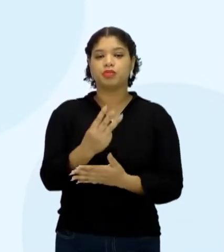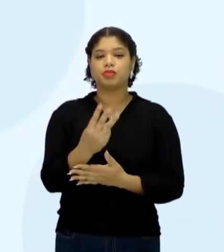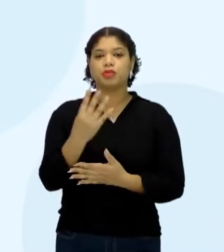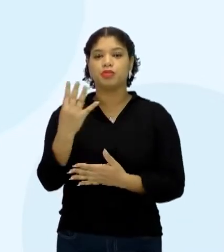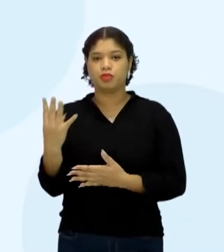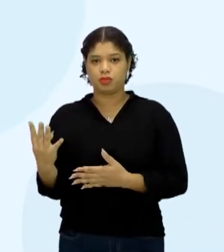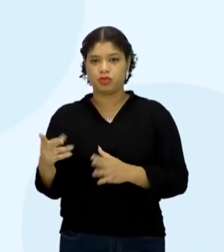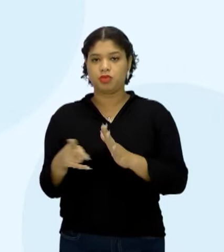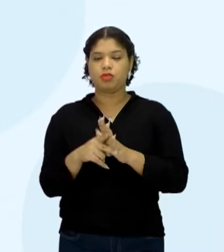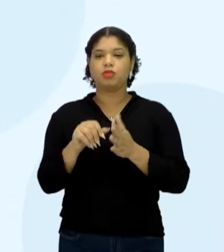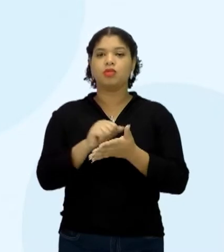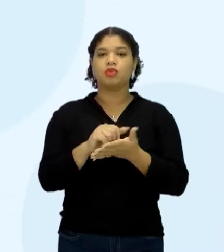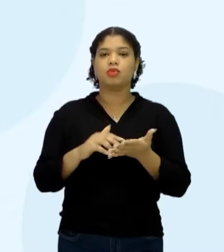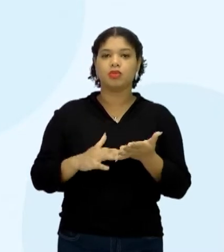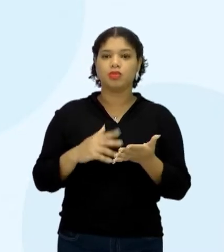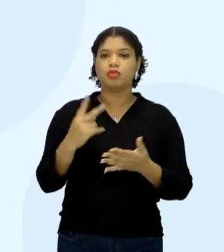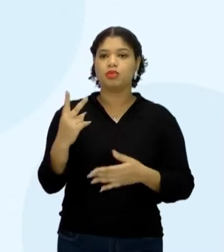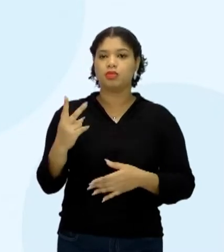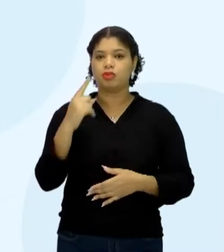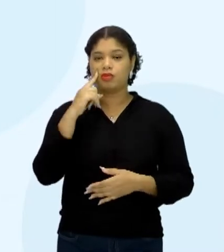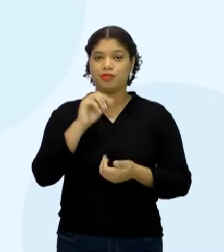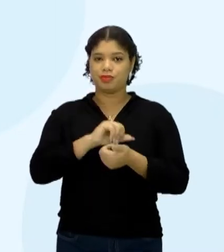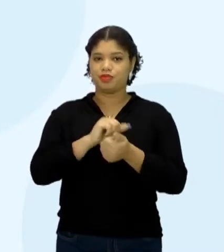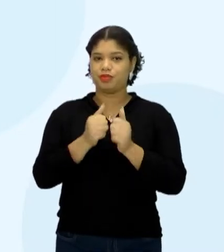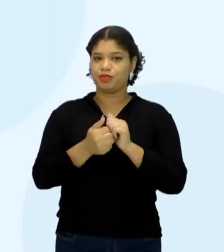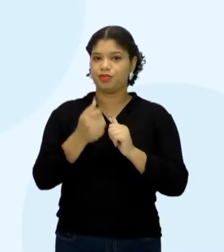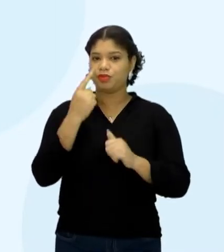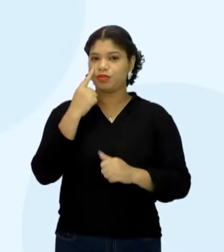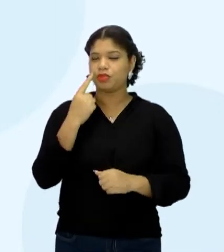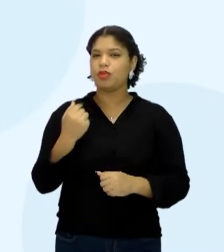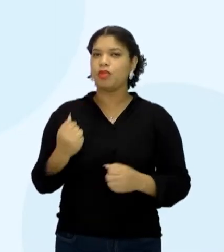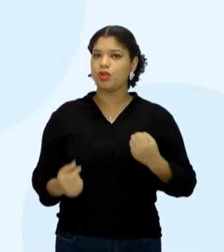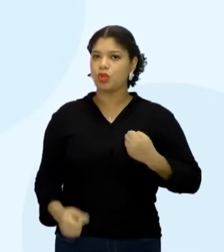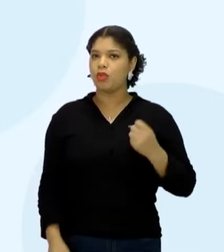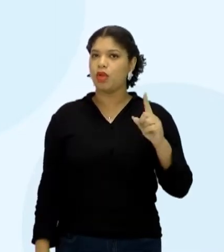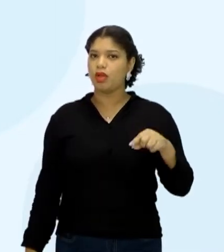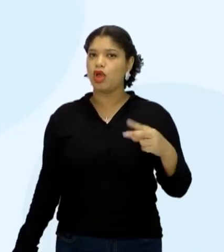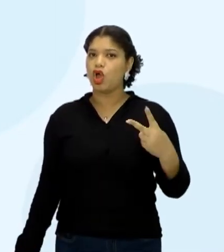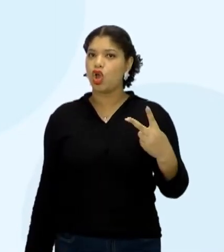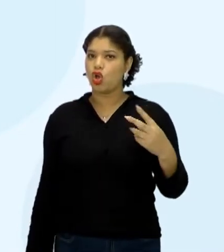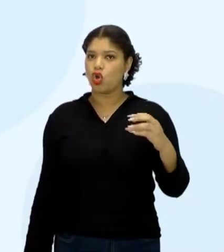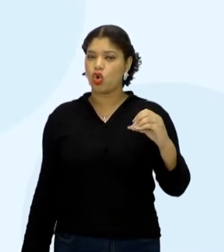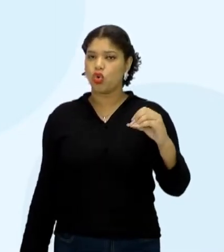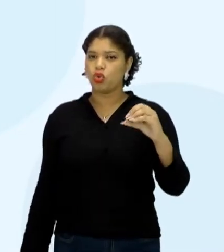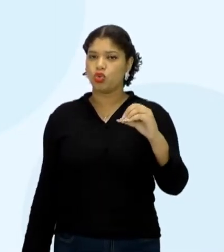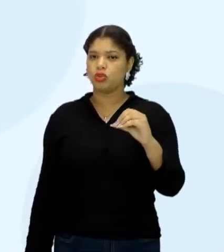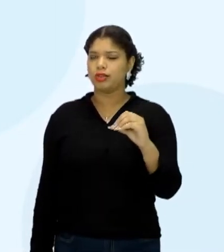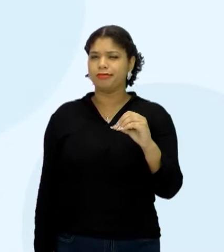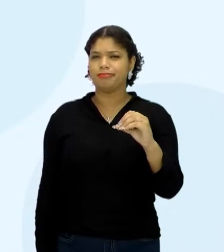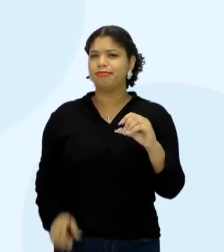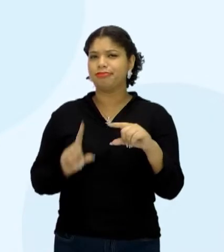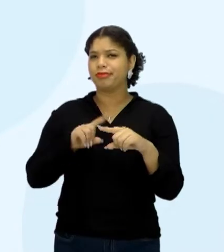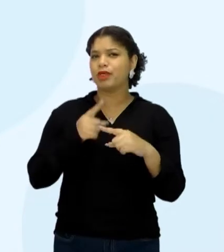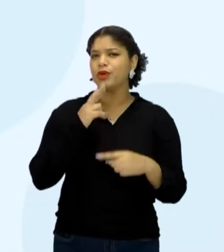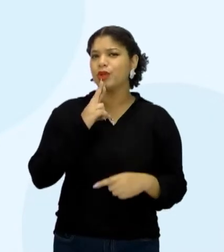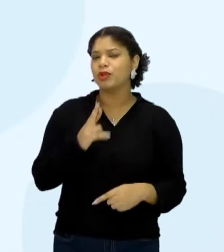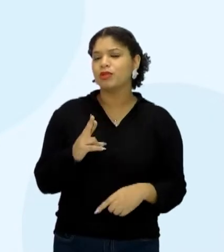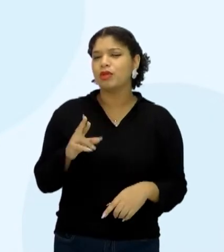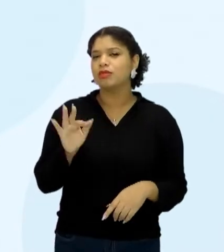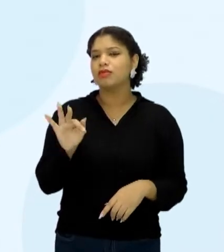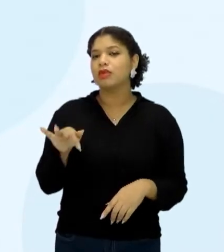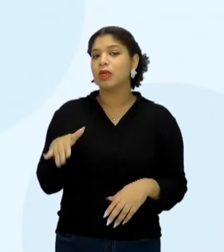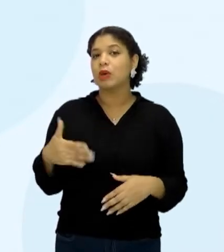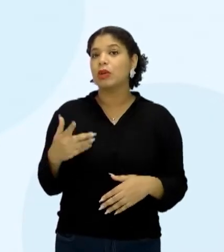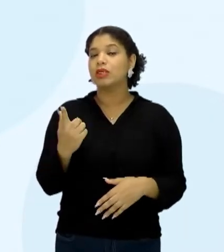adaptada, tá bom? Vamos lá. Seja o valor 200, então tem 200. Qual será o valor final se ele aumentar